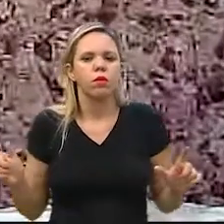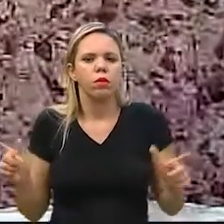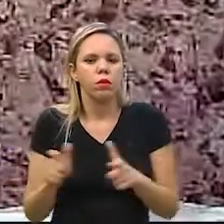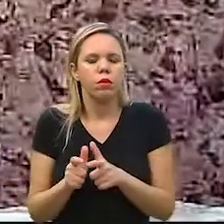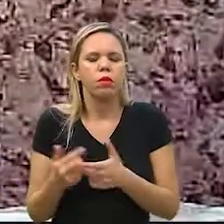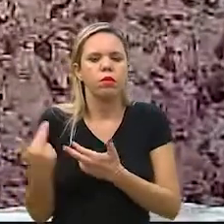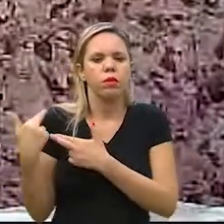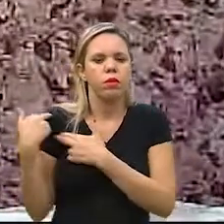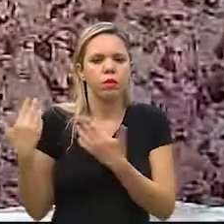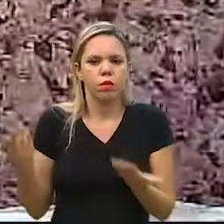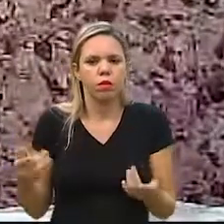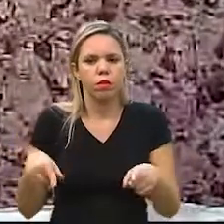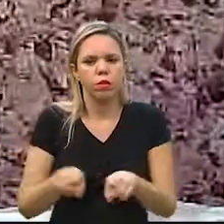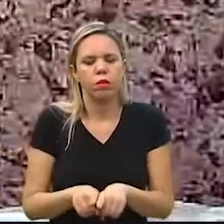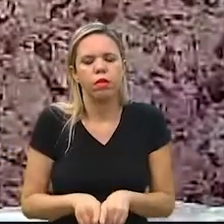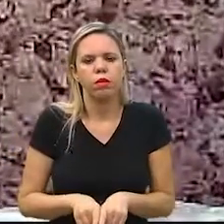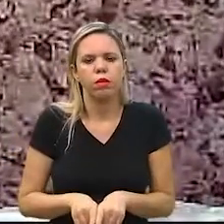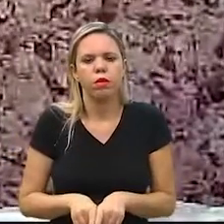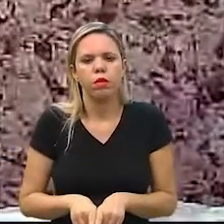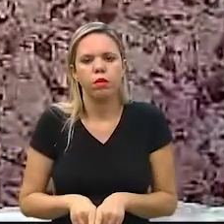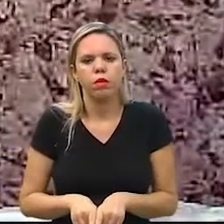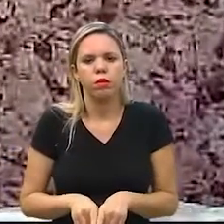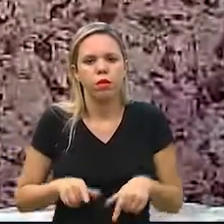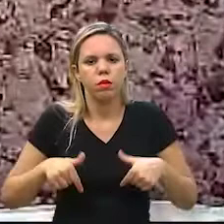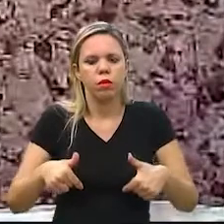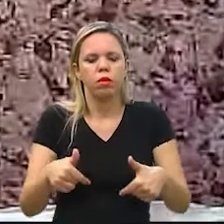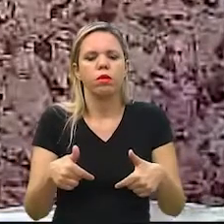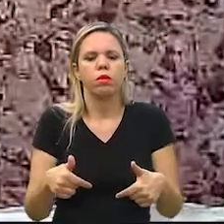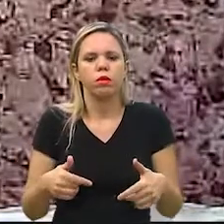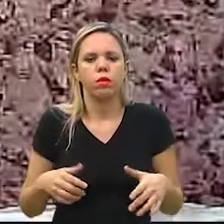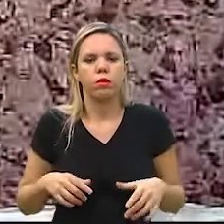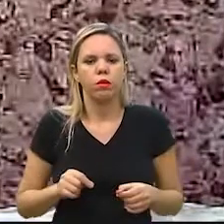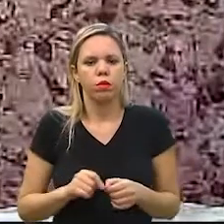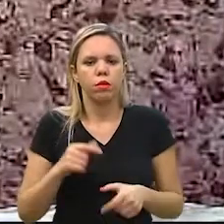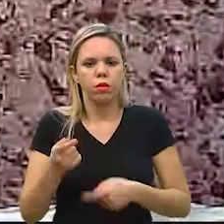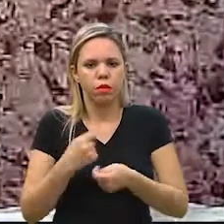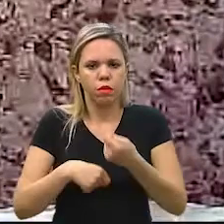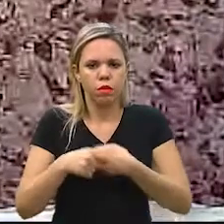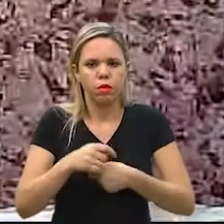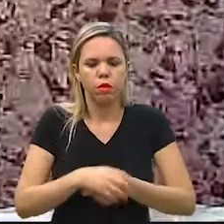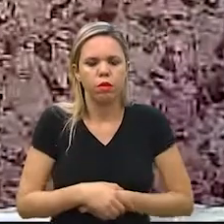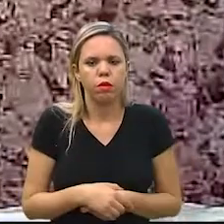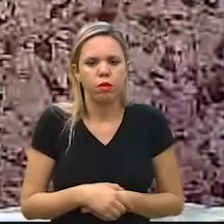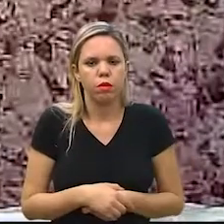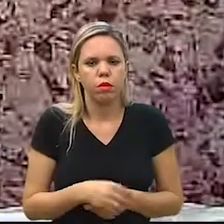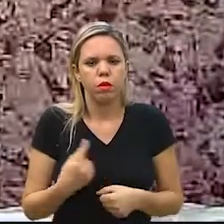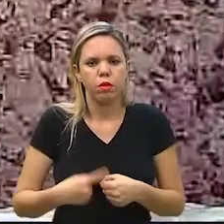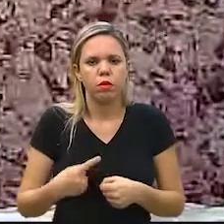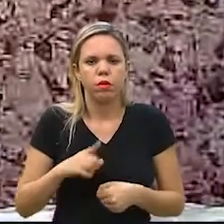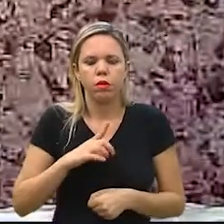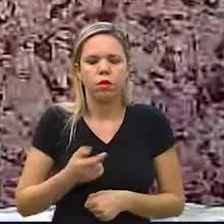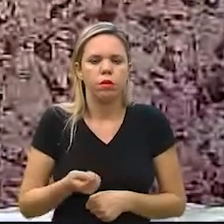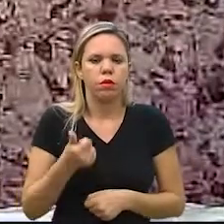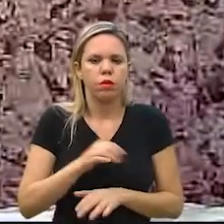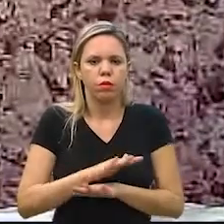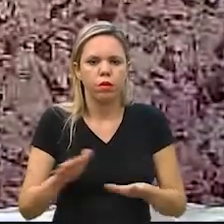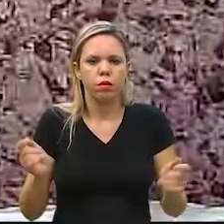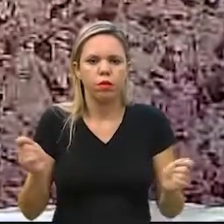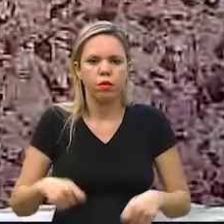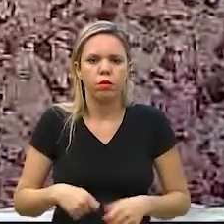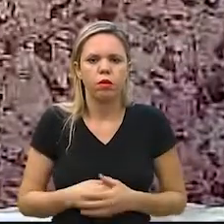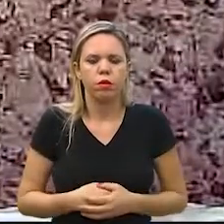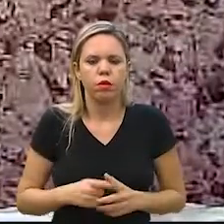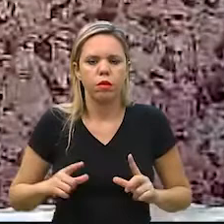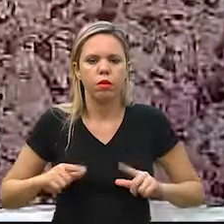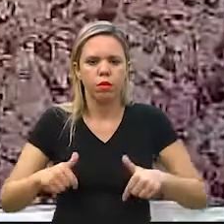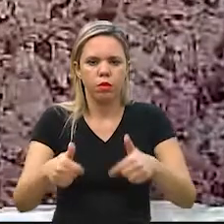menos atribuição, mas também atuam marginalmente na atividade econômica, o município quase não tem capacidade